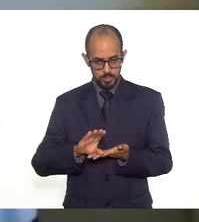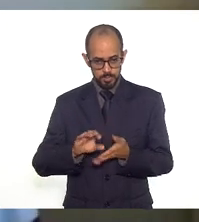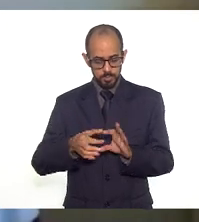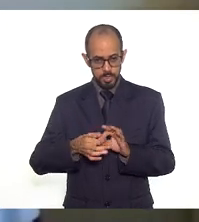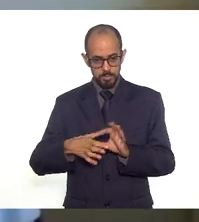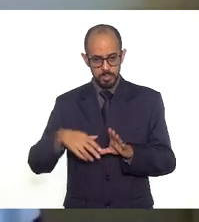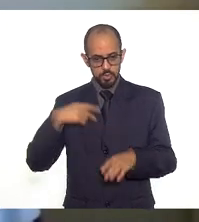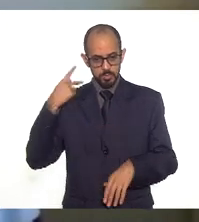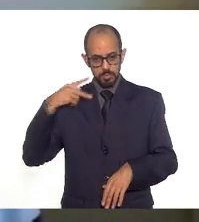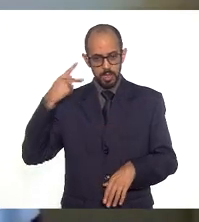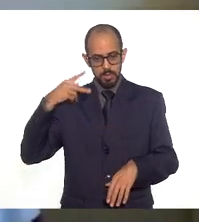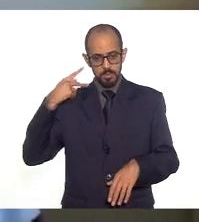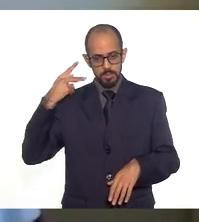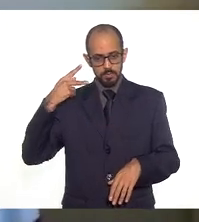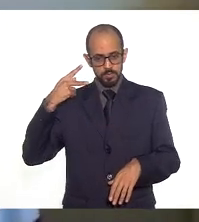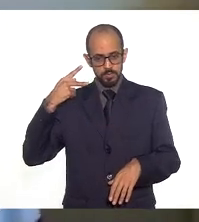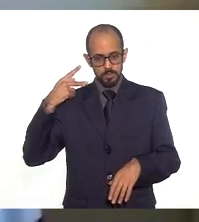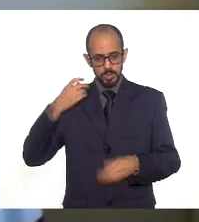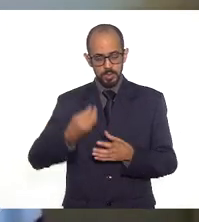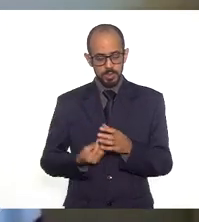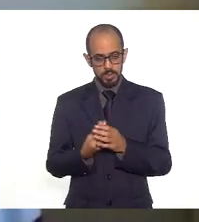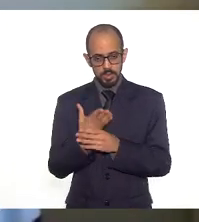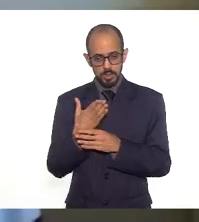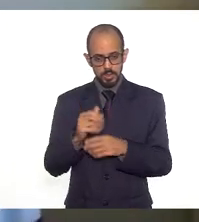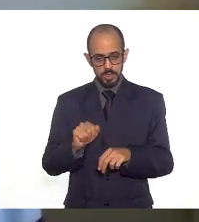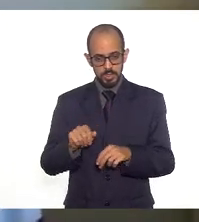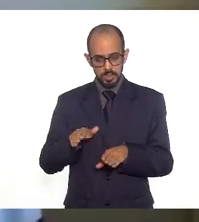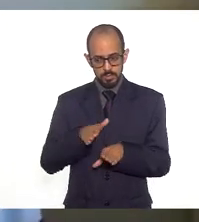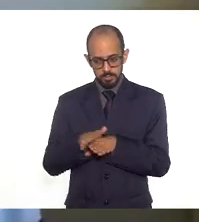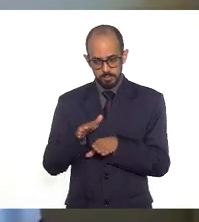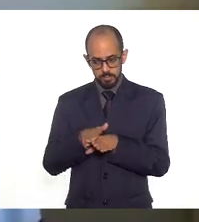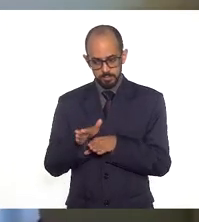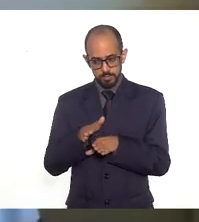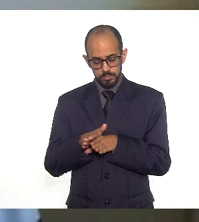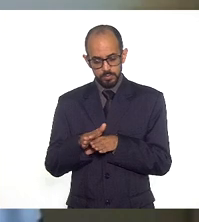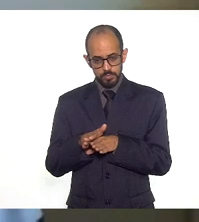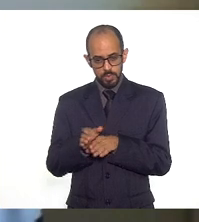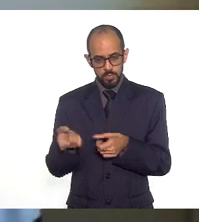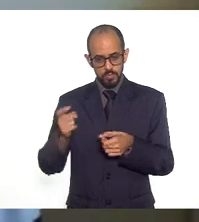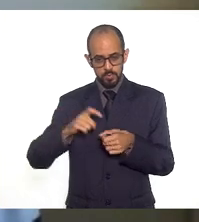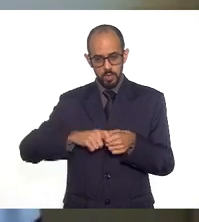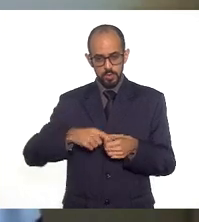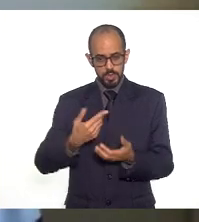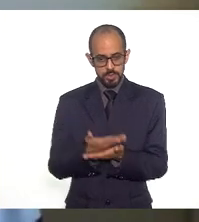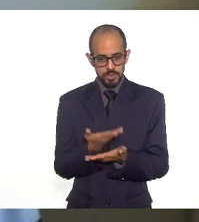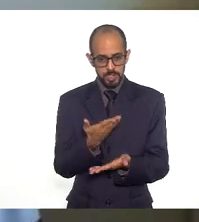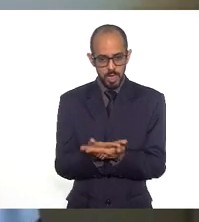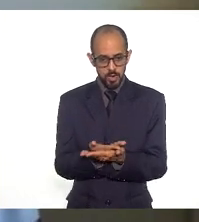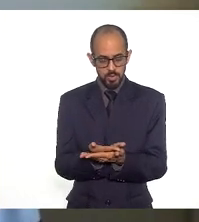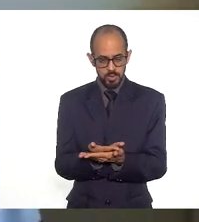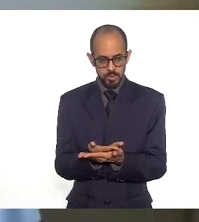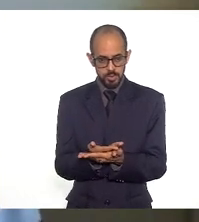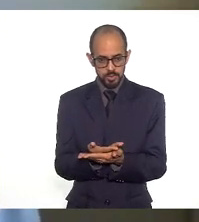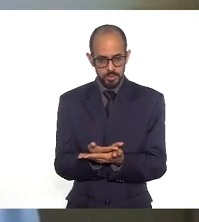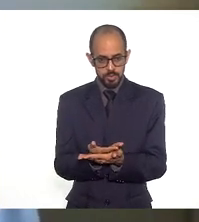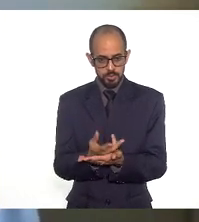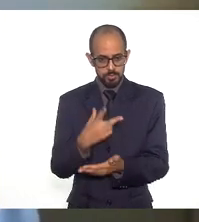parlamento discipline retorno às aulas das escolas